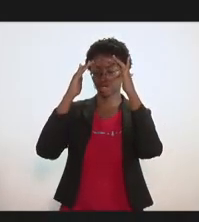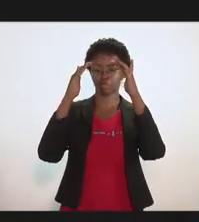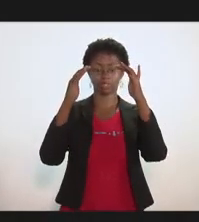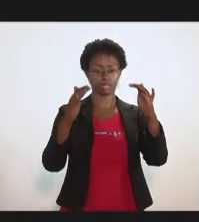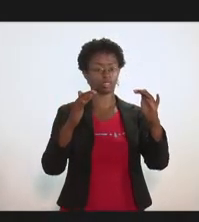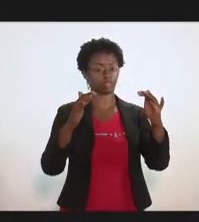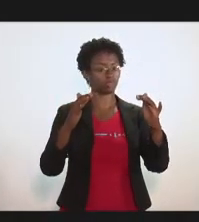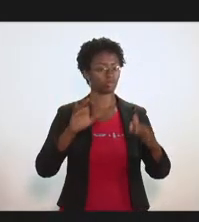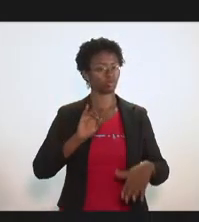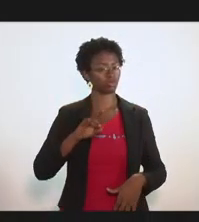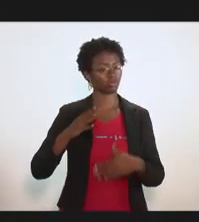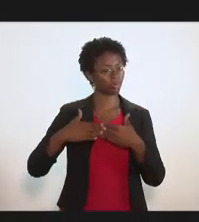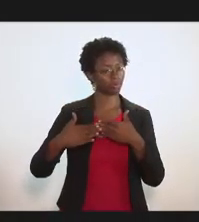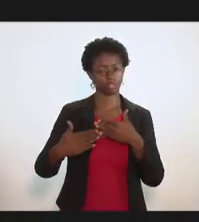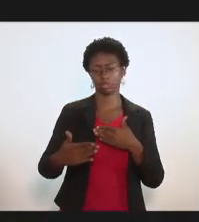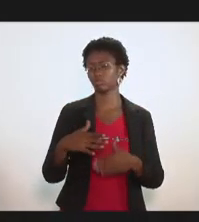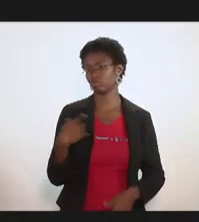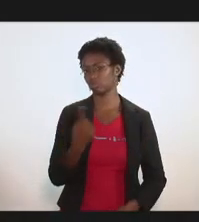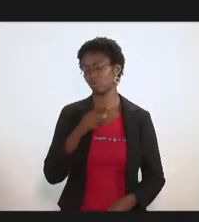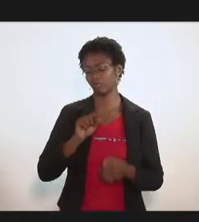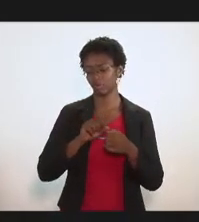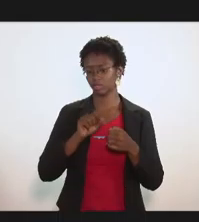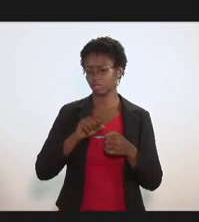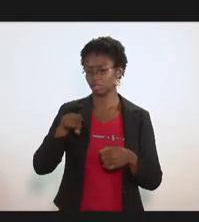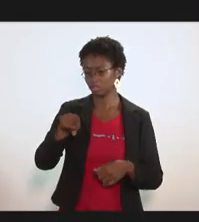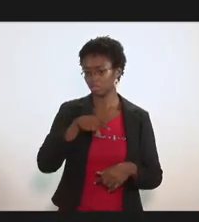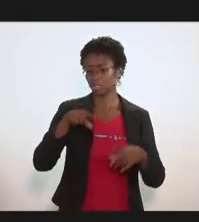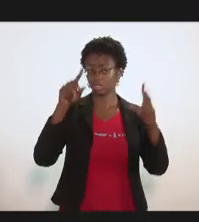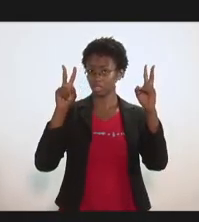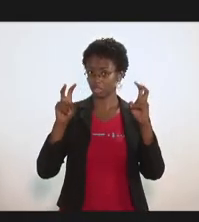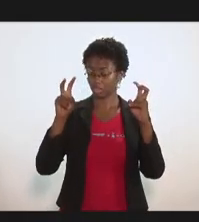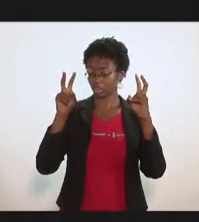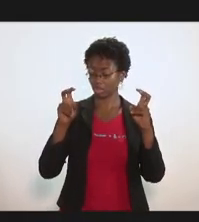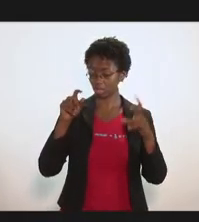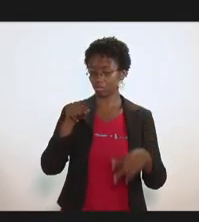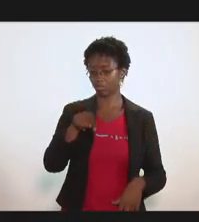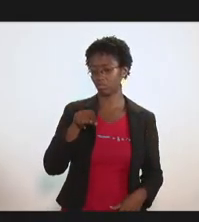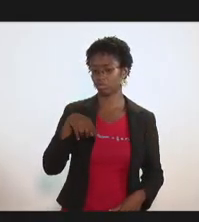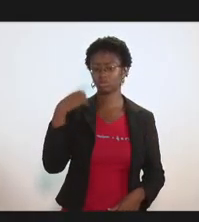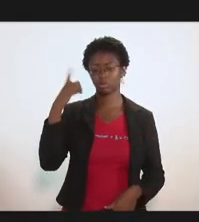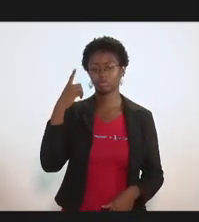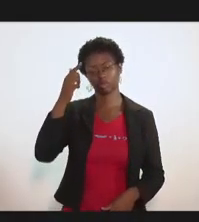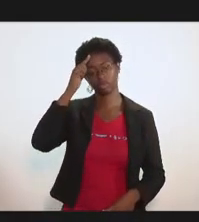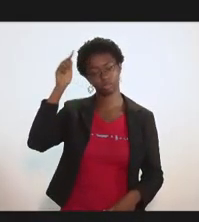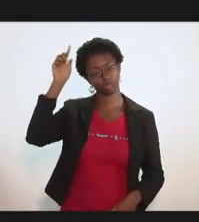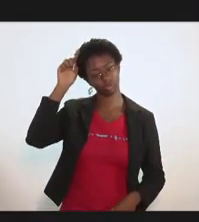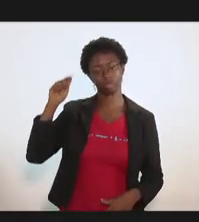mesmos estão nessa construção conosco. Mais alguém para discutir?